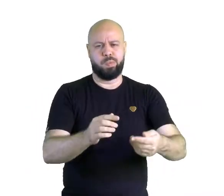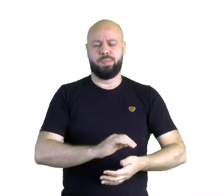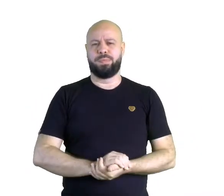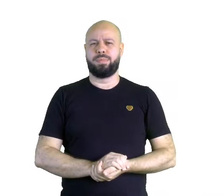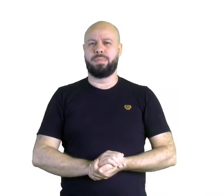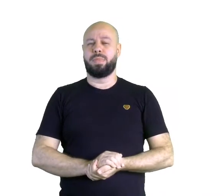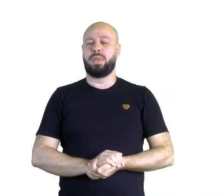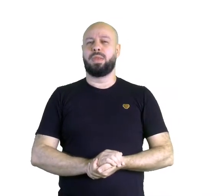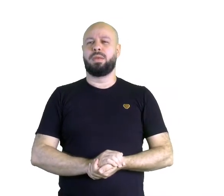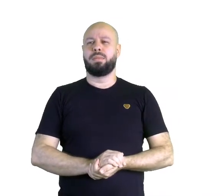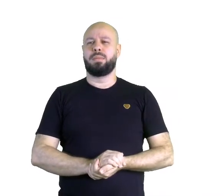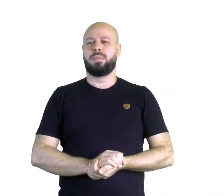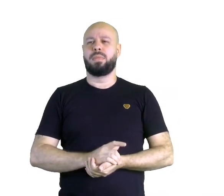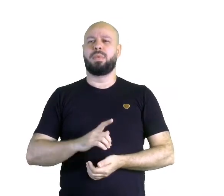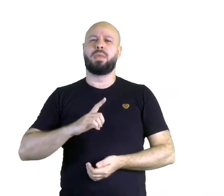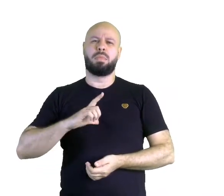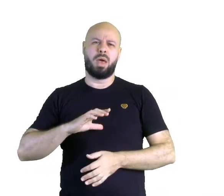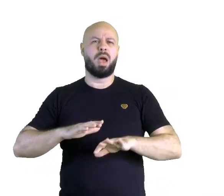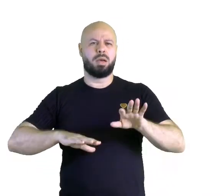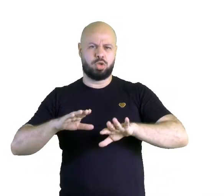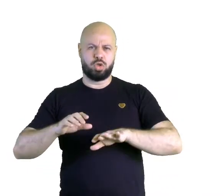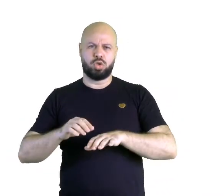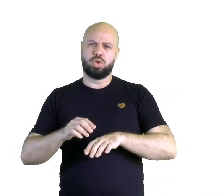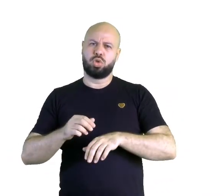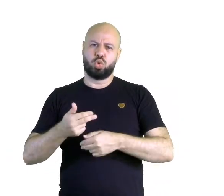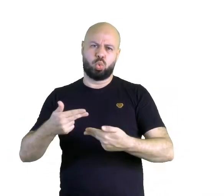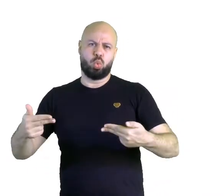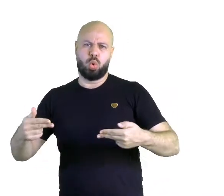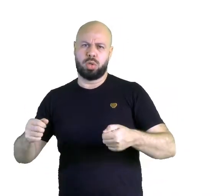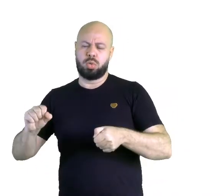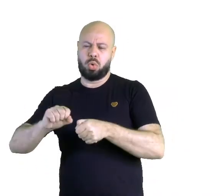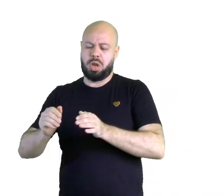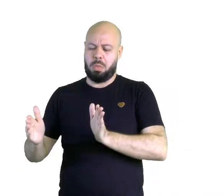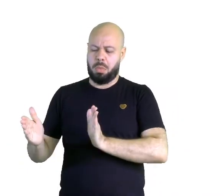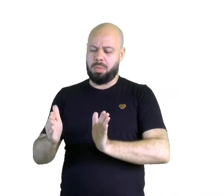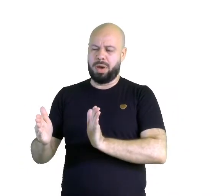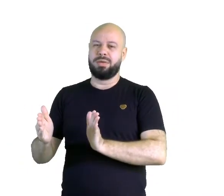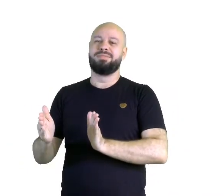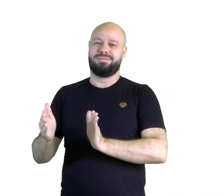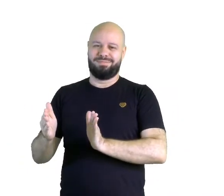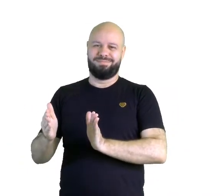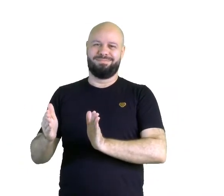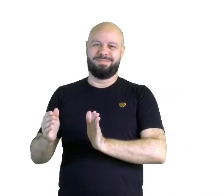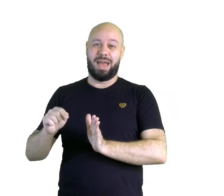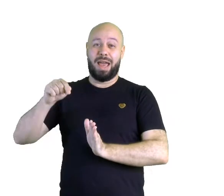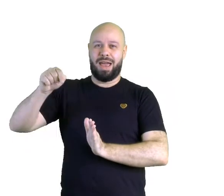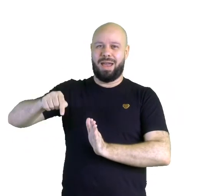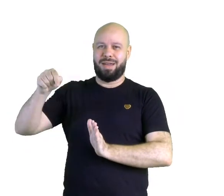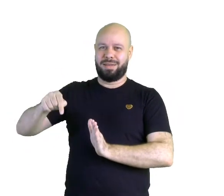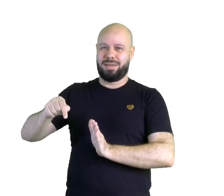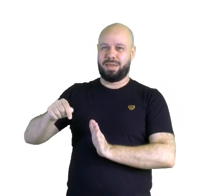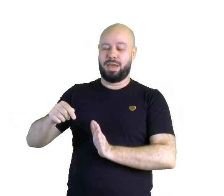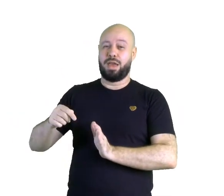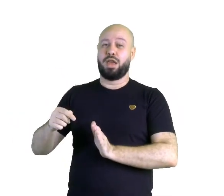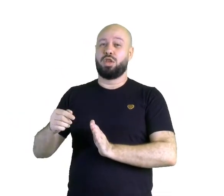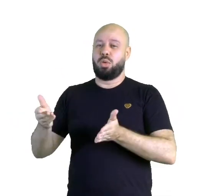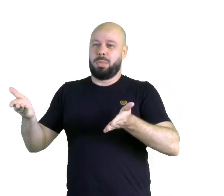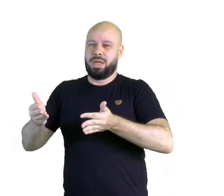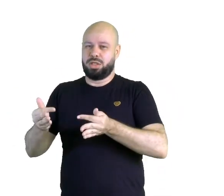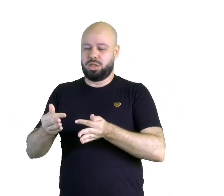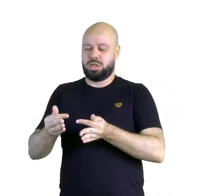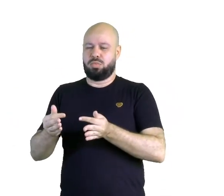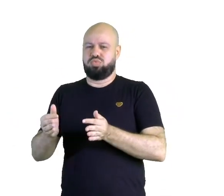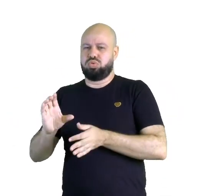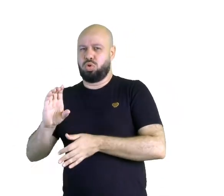vocês também as ações que acontecem momentaneamente, temporariamente, que são utilizadas no Present Continuous. Então, observem que